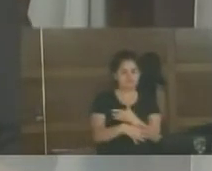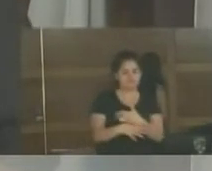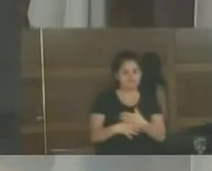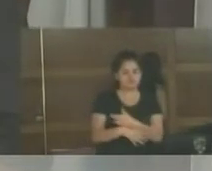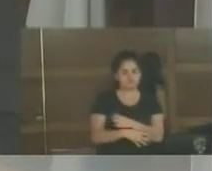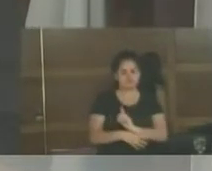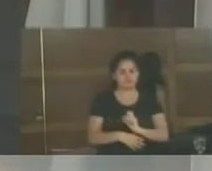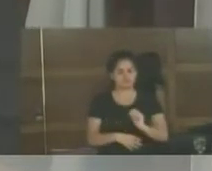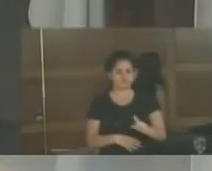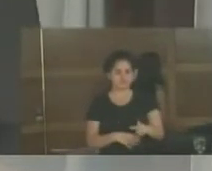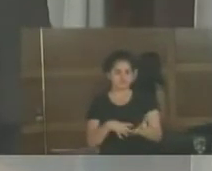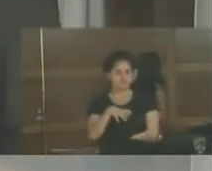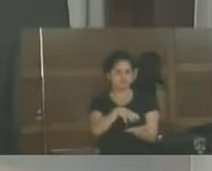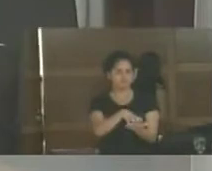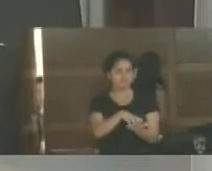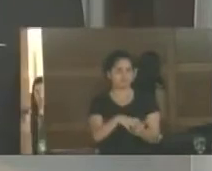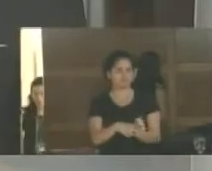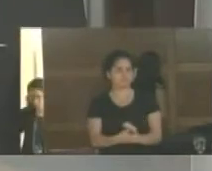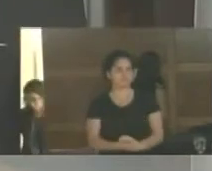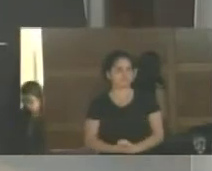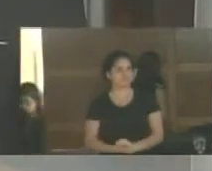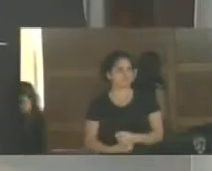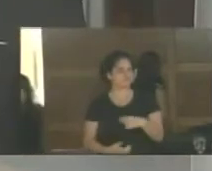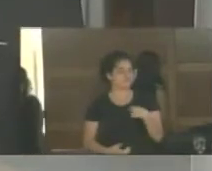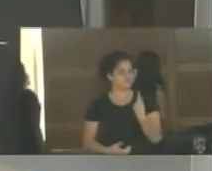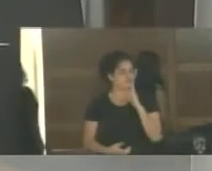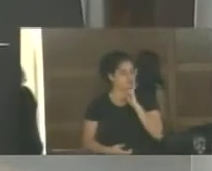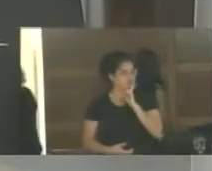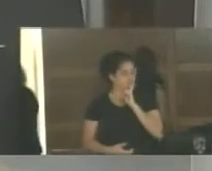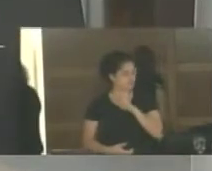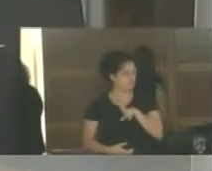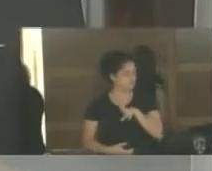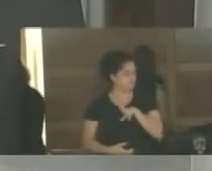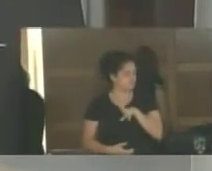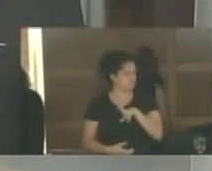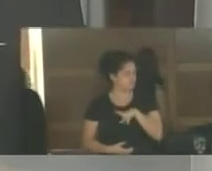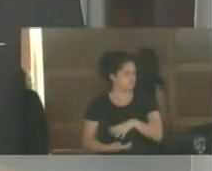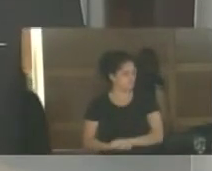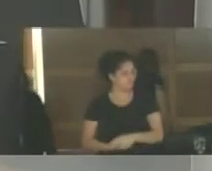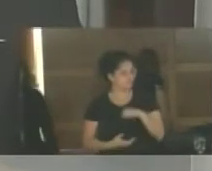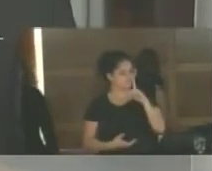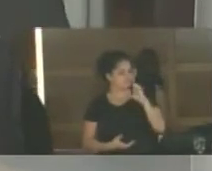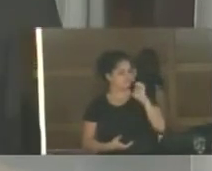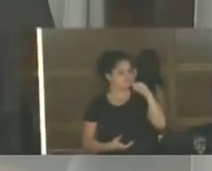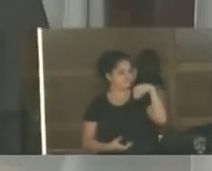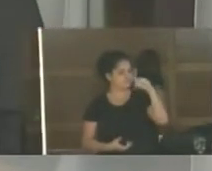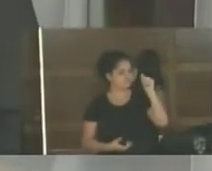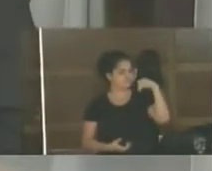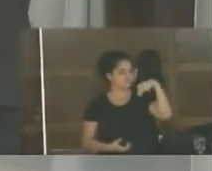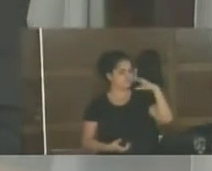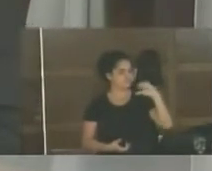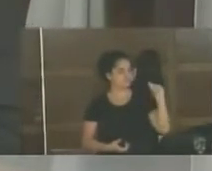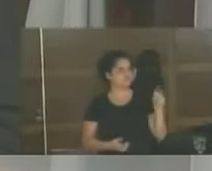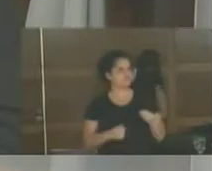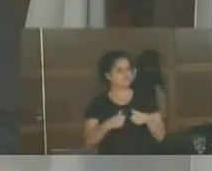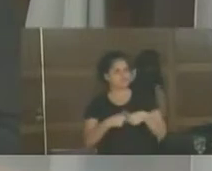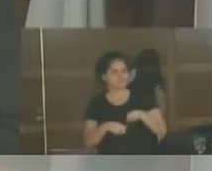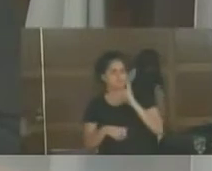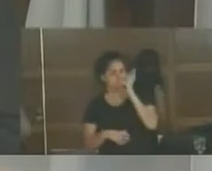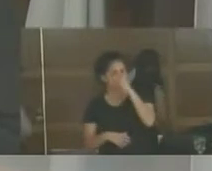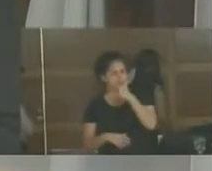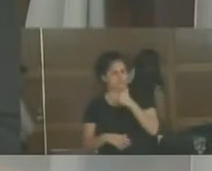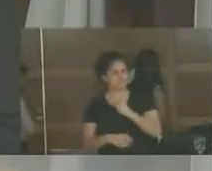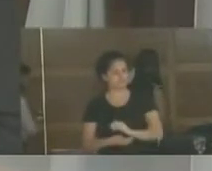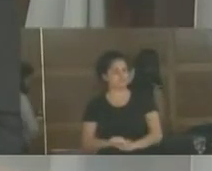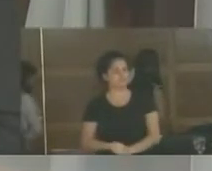cidade. Então, temos aí visto aí, né, a demarcação, né, pela cidade, está ficando bonita a nossa